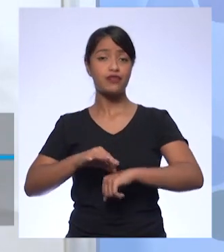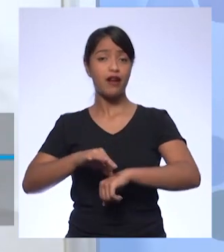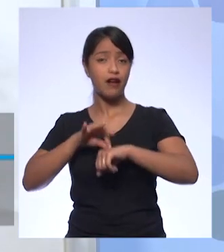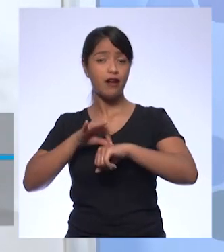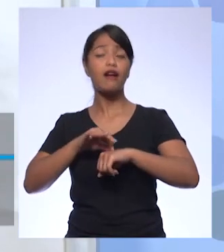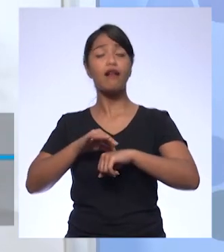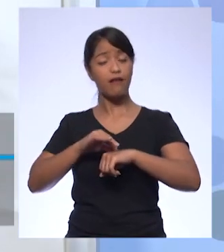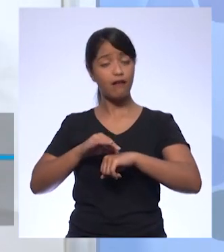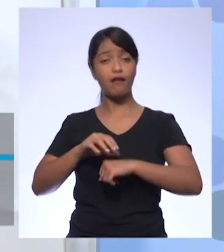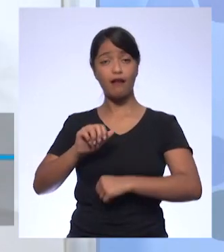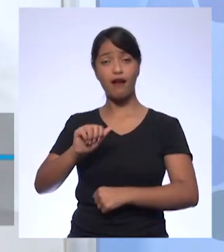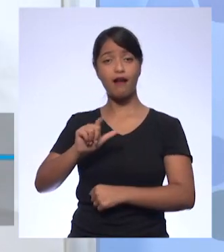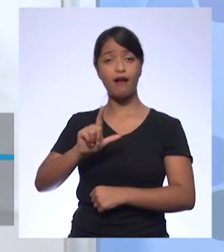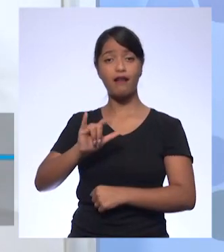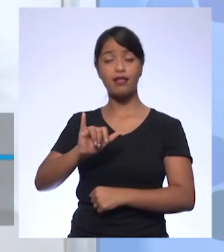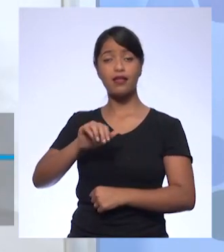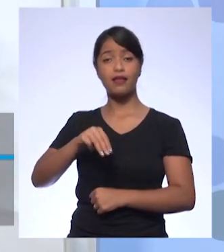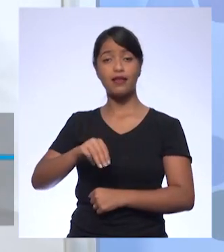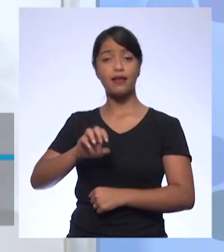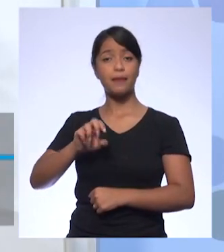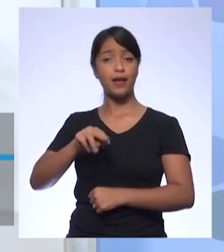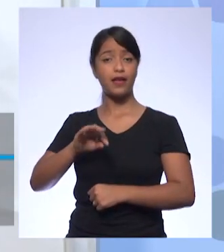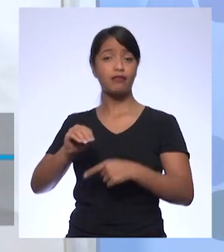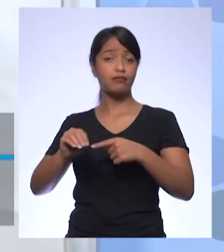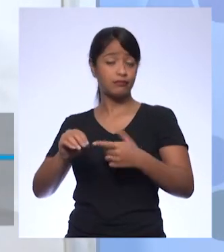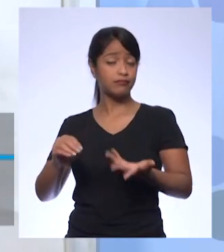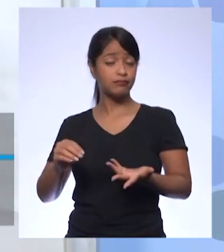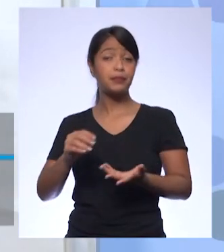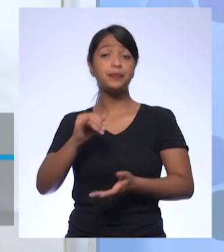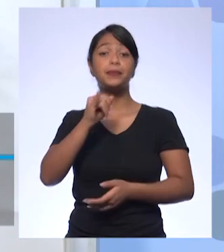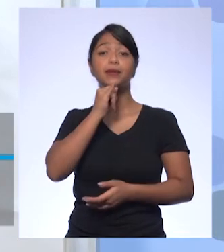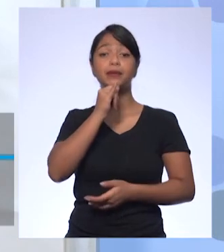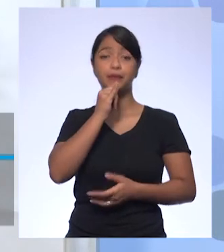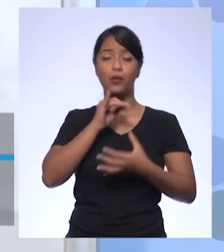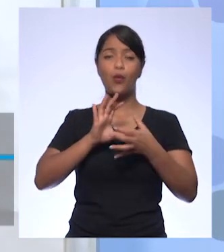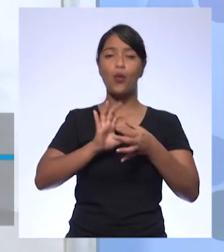animais, alimento é qualquer coisa que a gente ingere para